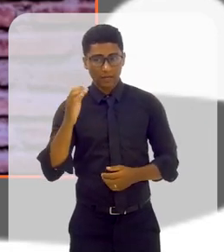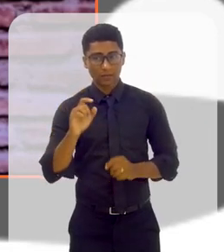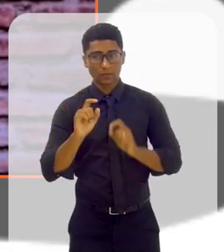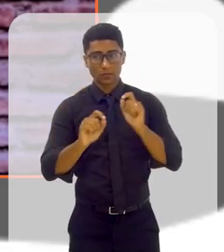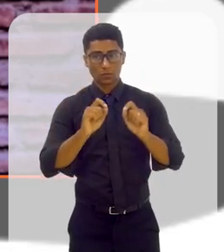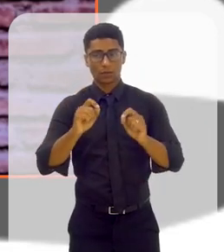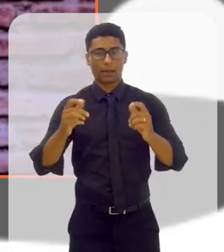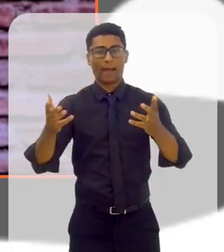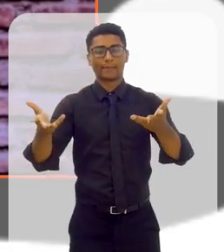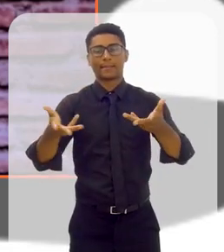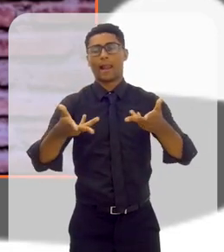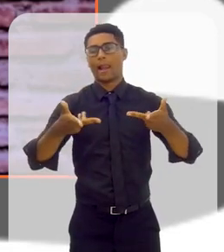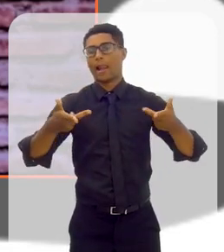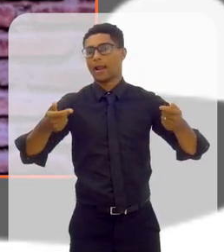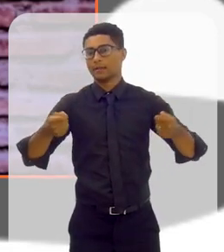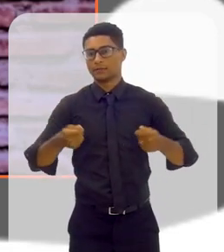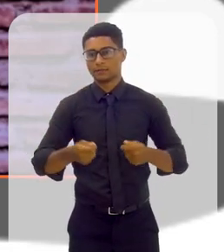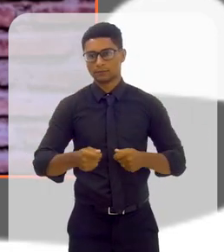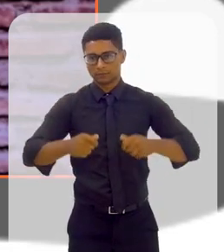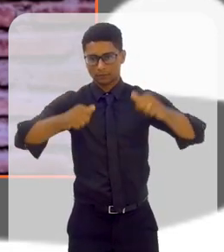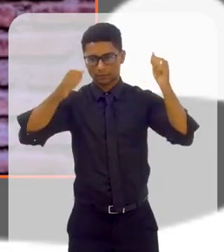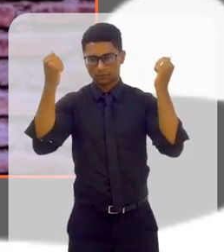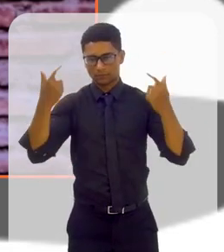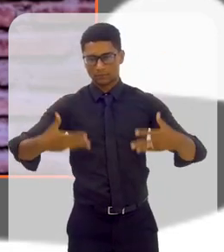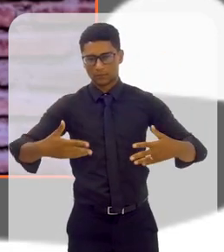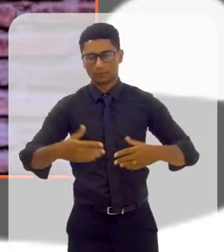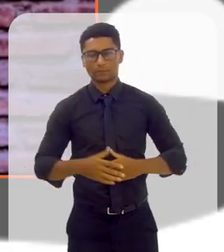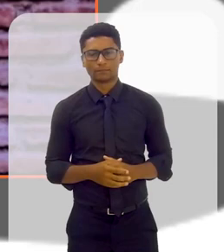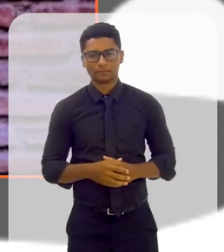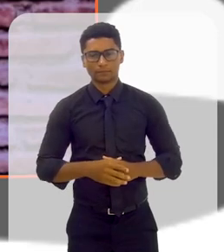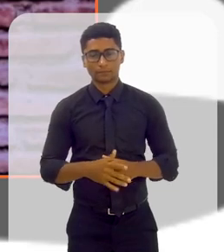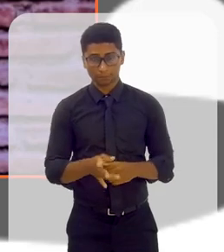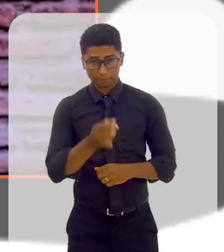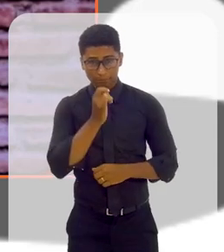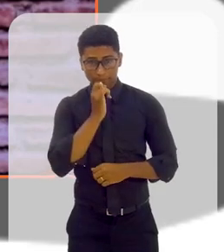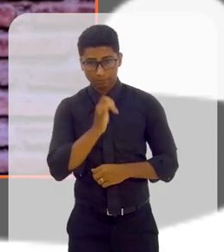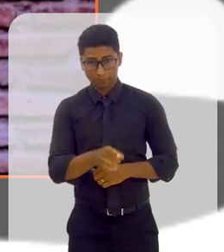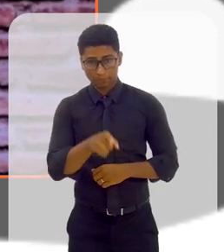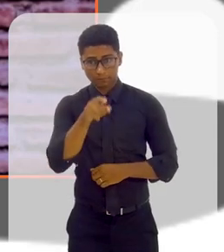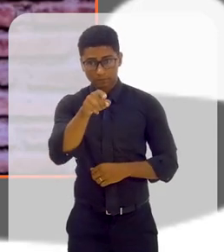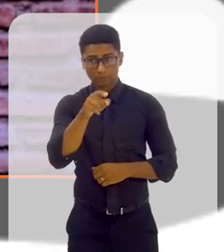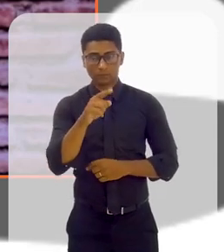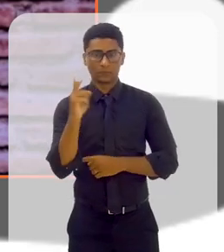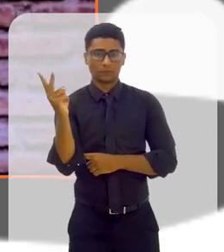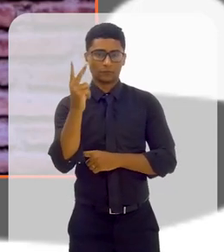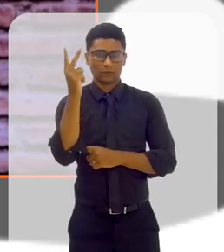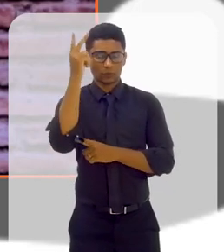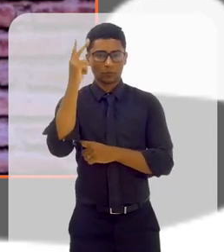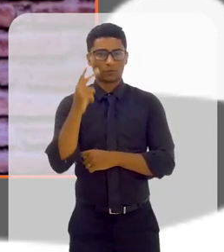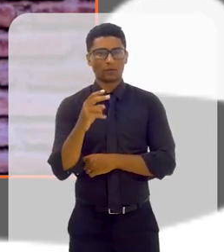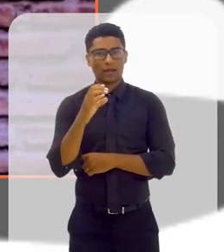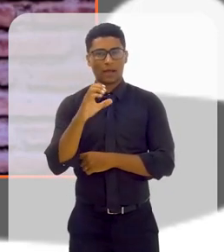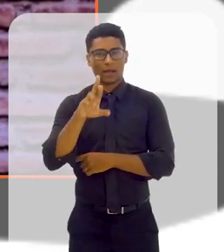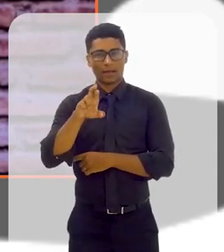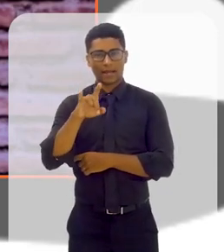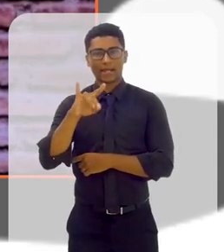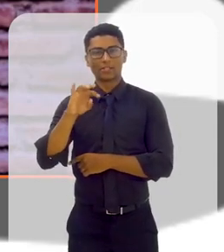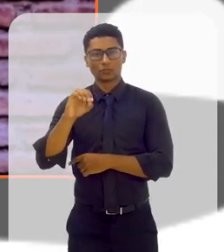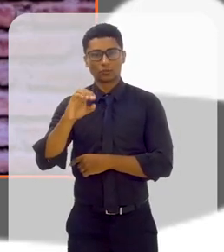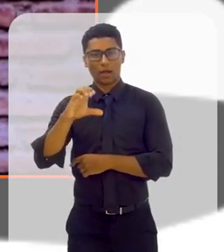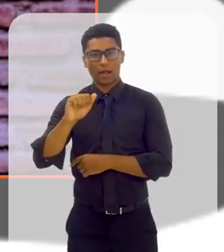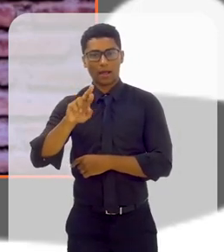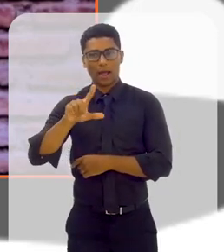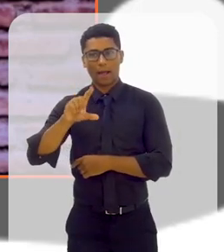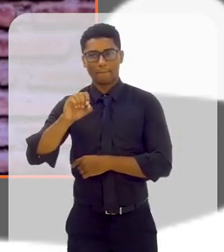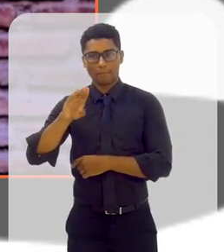de excelência máxima. Vou falar um pouquinho sobre isso. Quando você classifica o valor de um crédito de carbono, você precisa